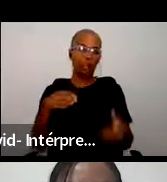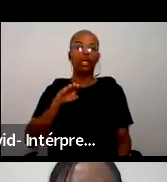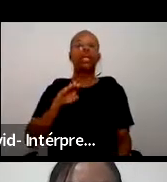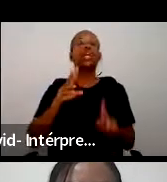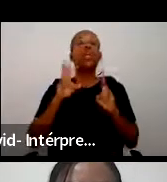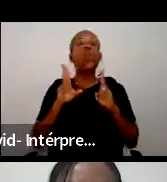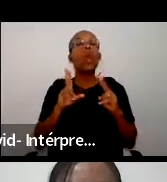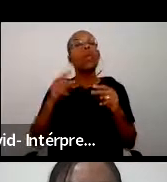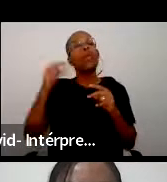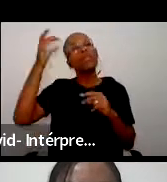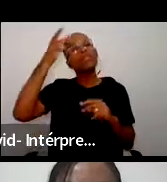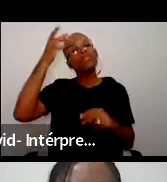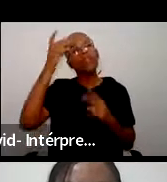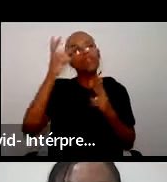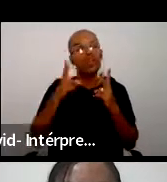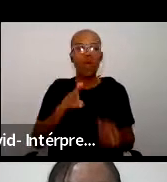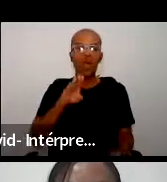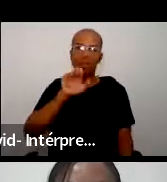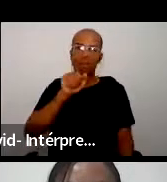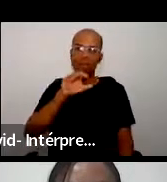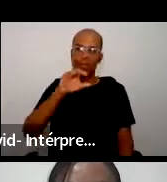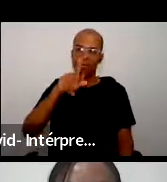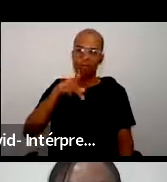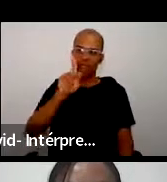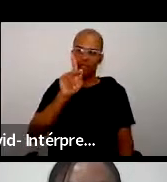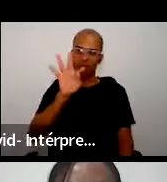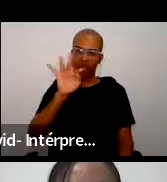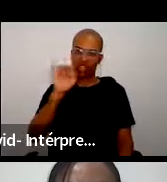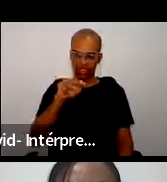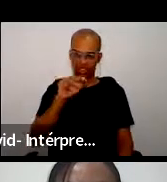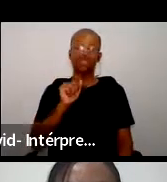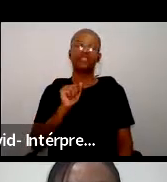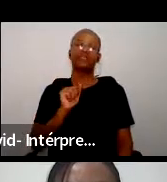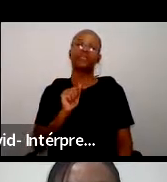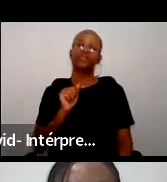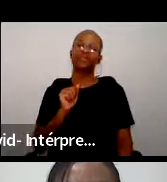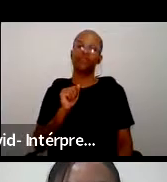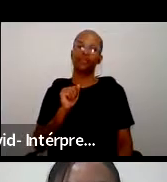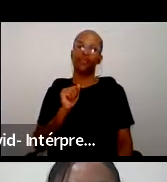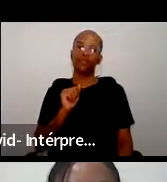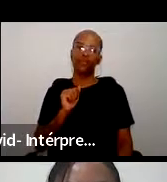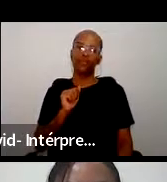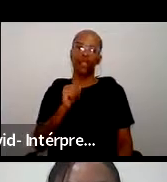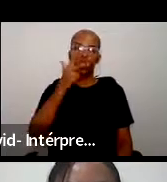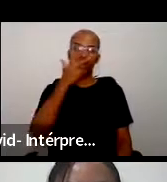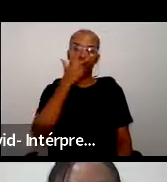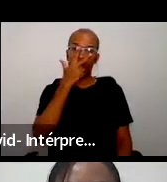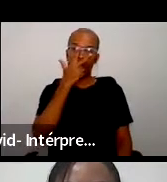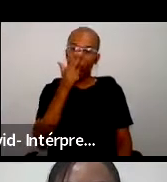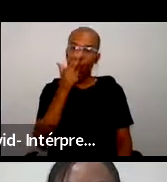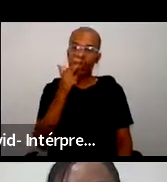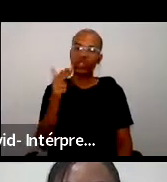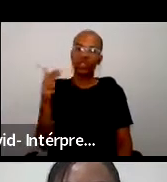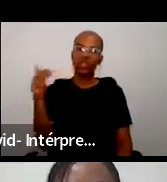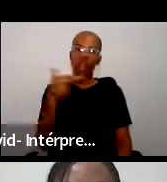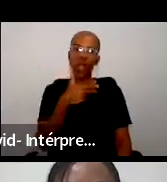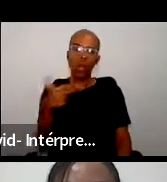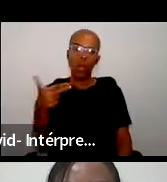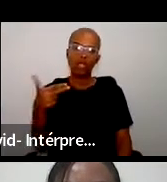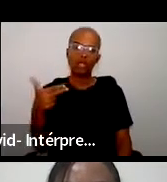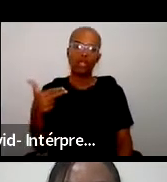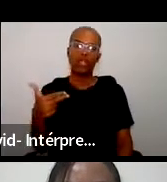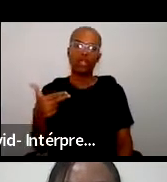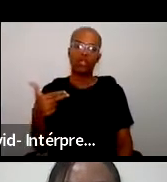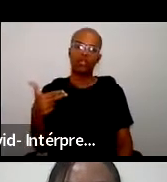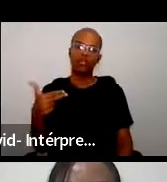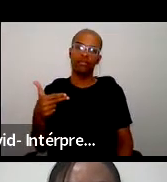a Fernanda sempre fala que eu e a Lari temos muito em comum, e eu acho que essa coisa